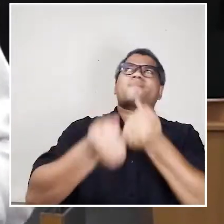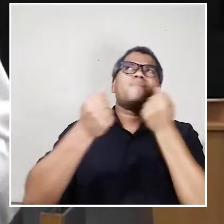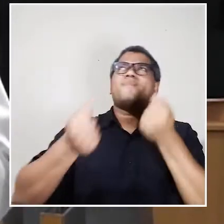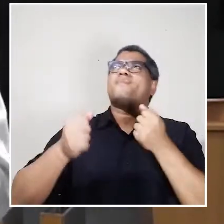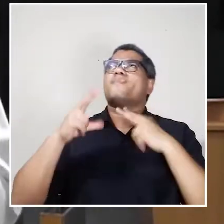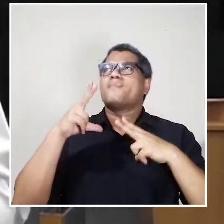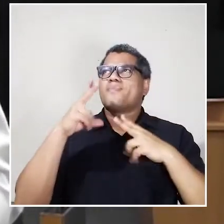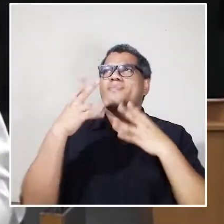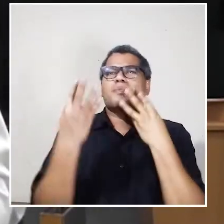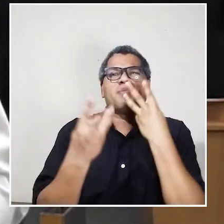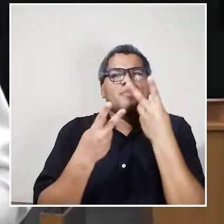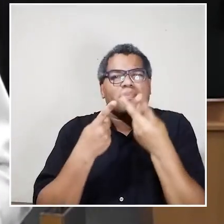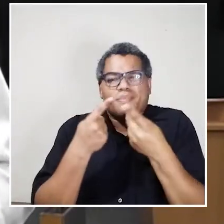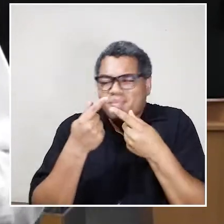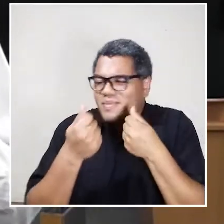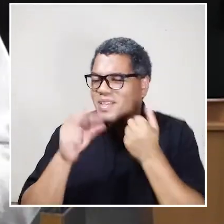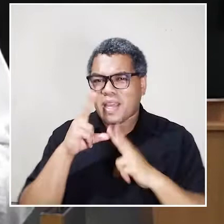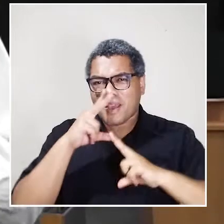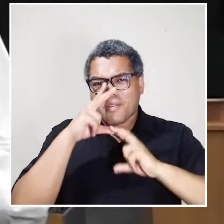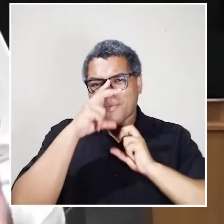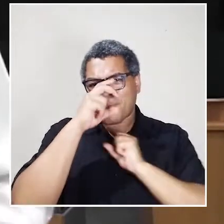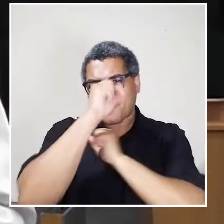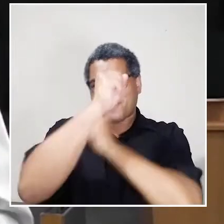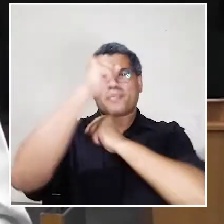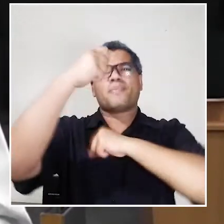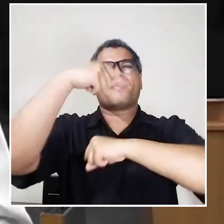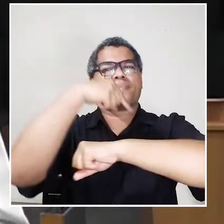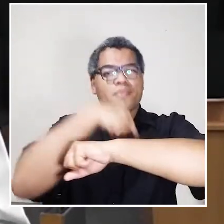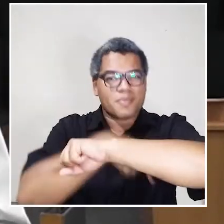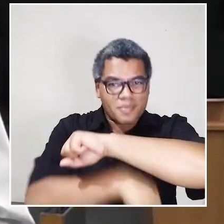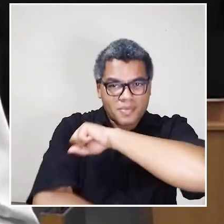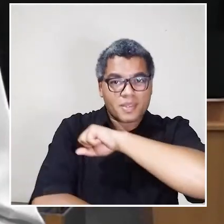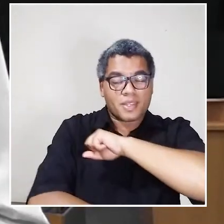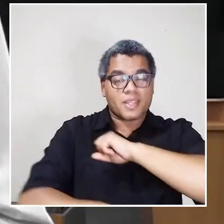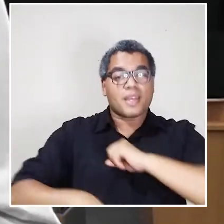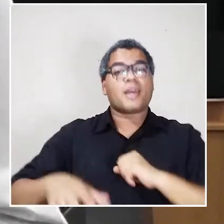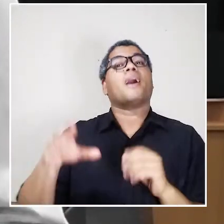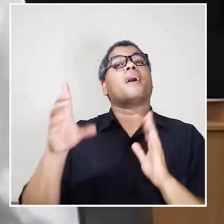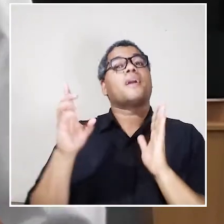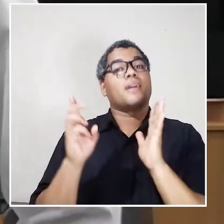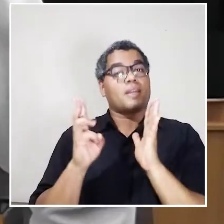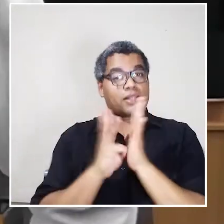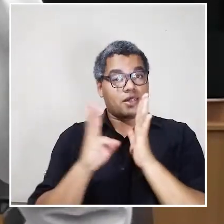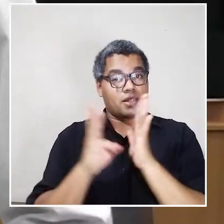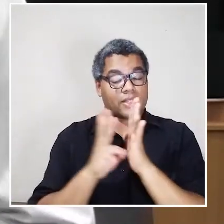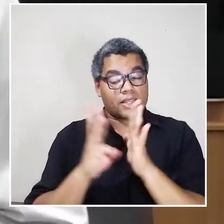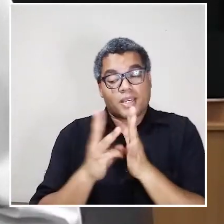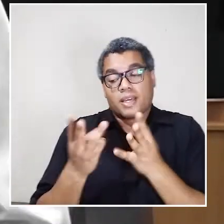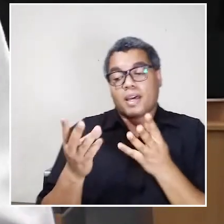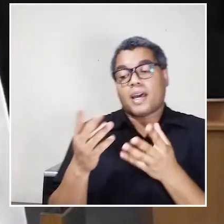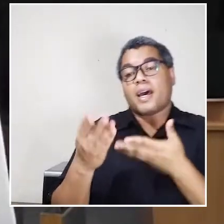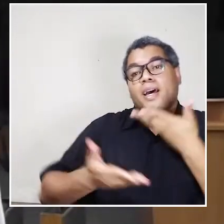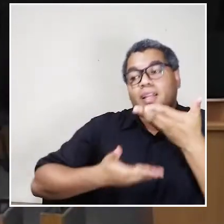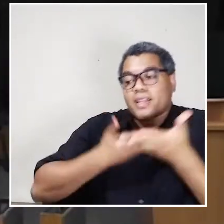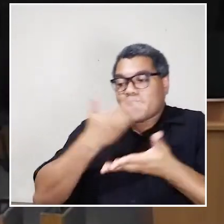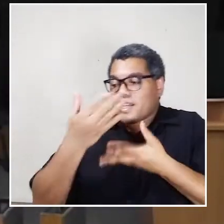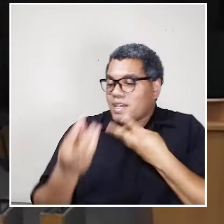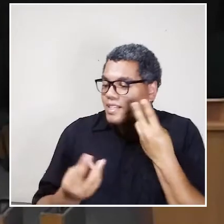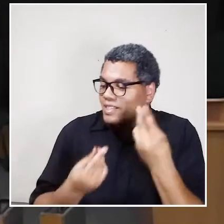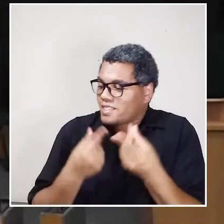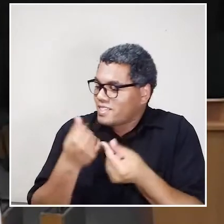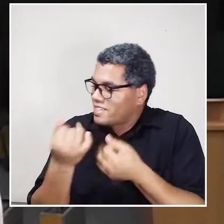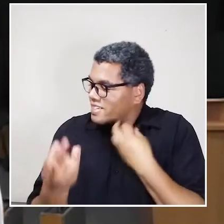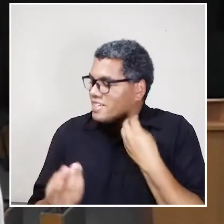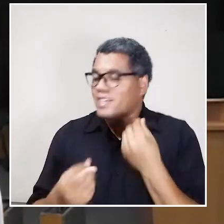à densidade, à profundidade com que o profeta trata dessa área tão sensível da